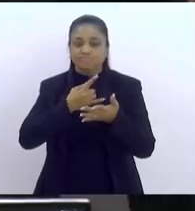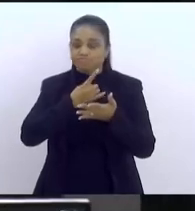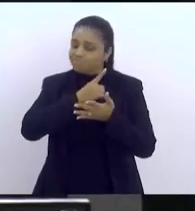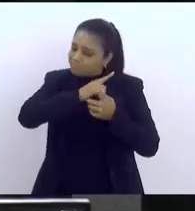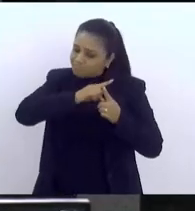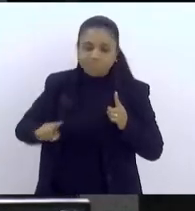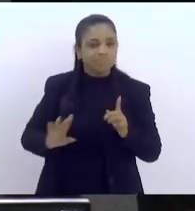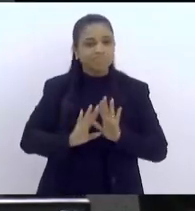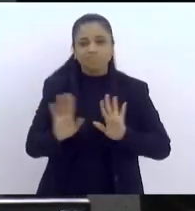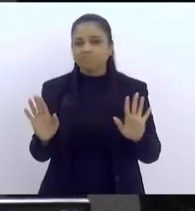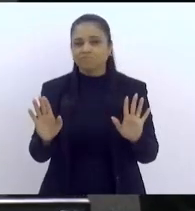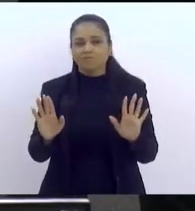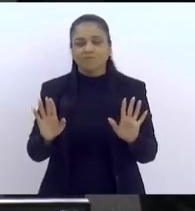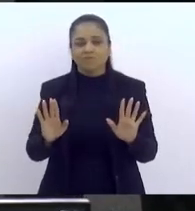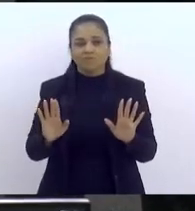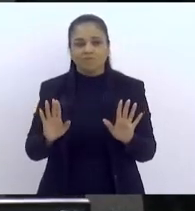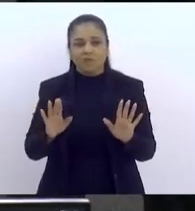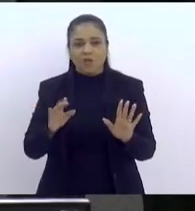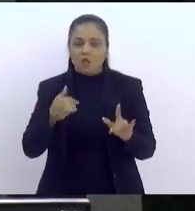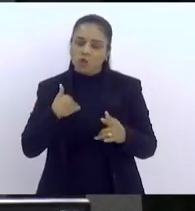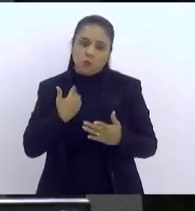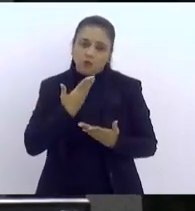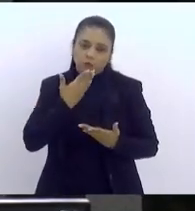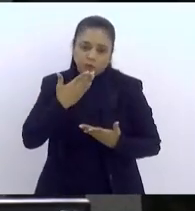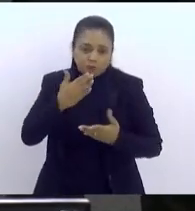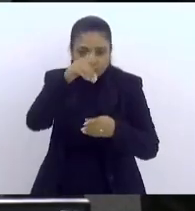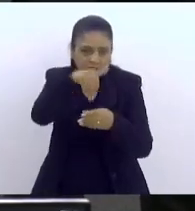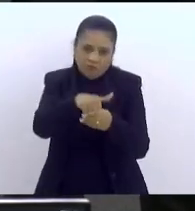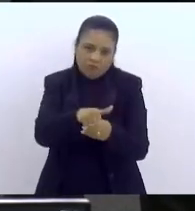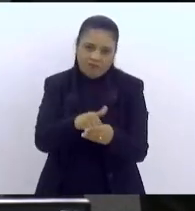eu não posso ser a favor disso.